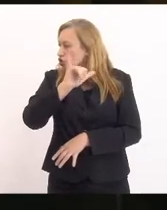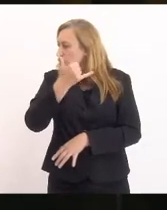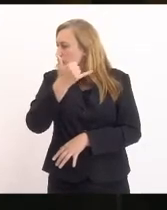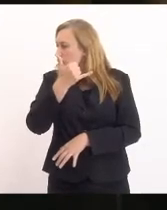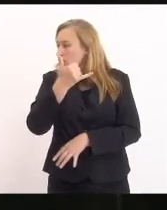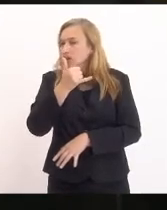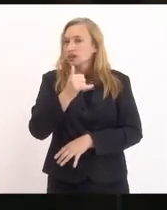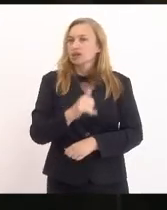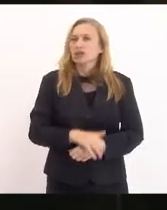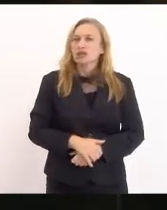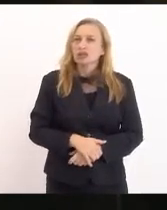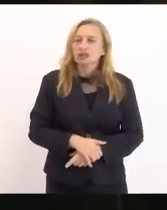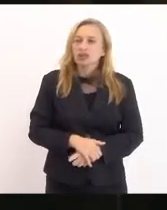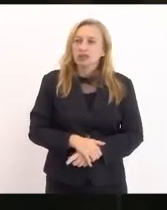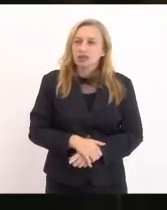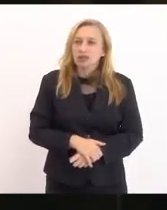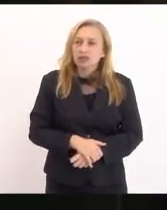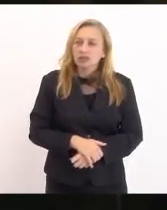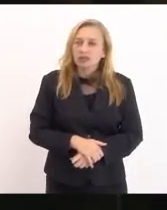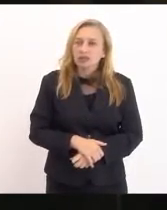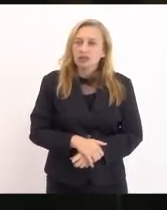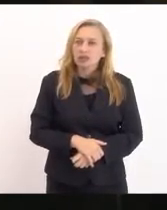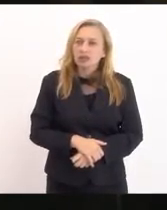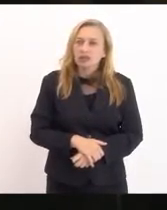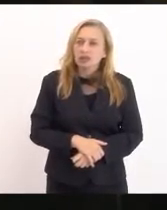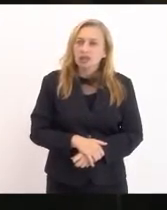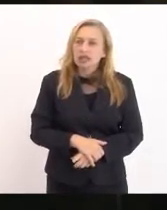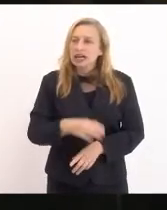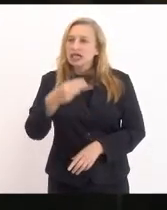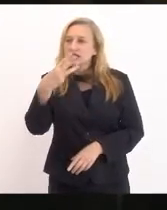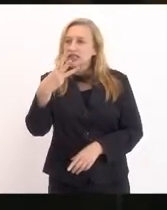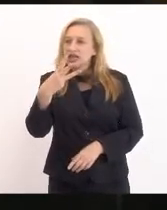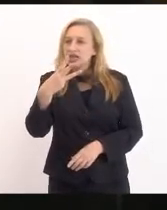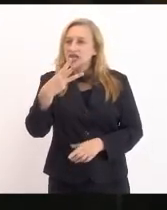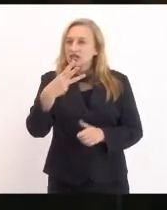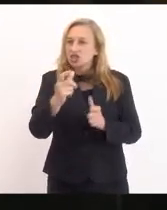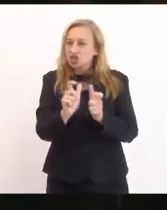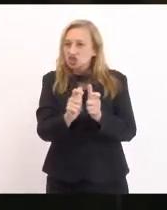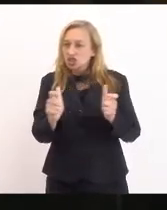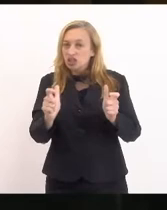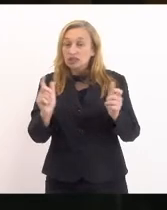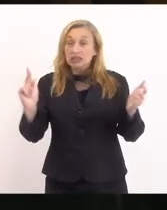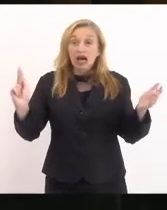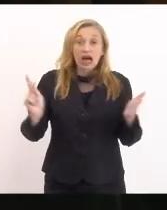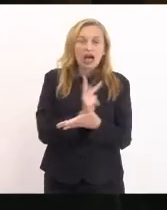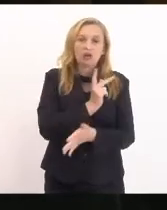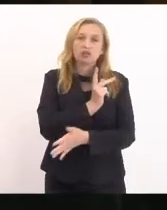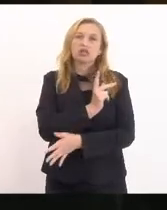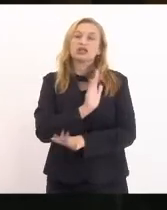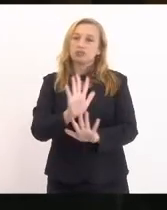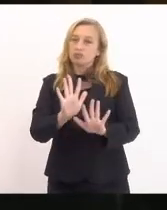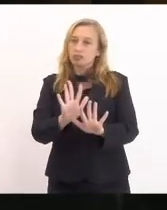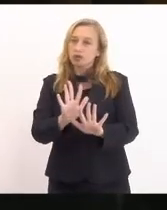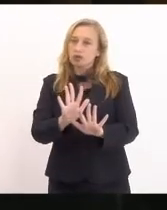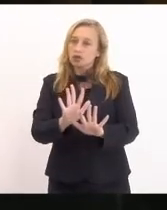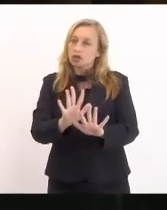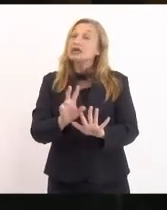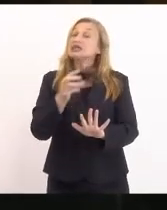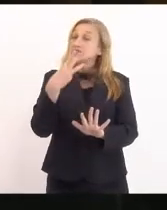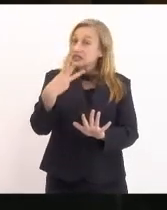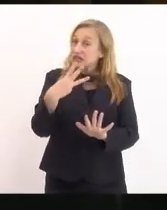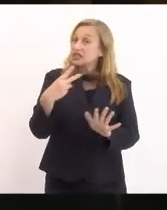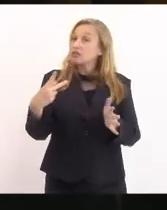próximo passado, pelo menos três grandes episódios, ou melhor, três episódios de